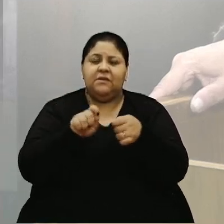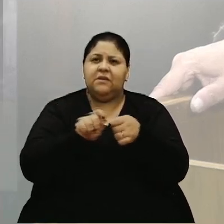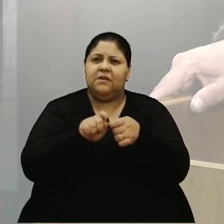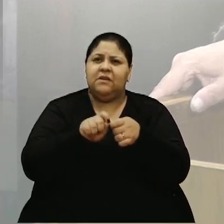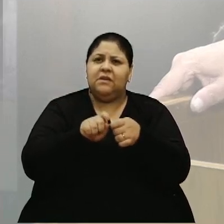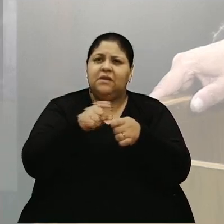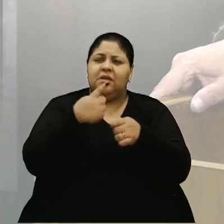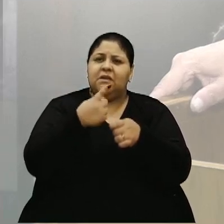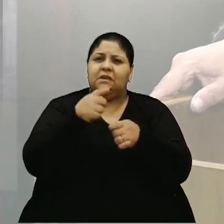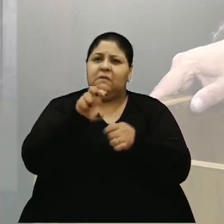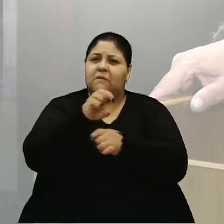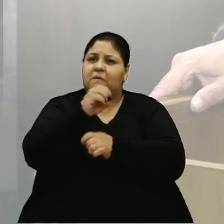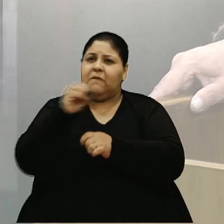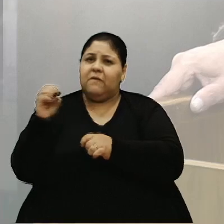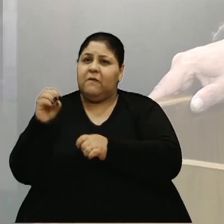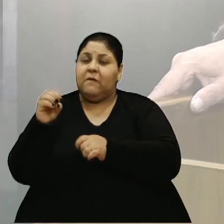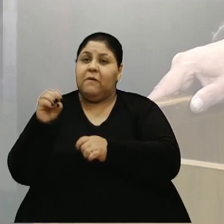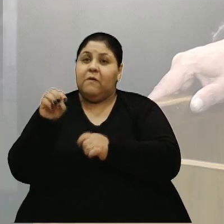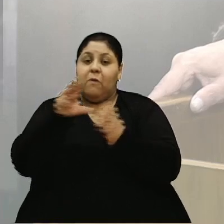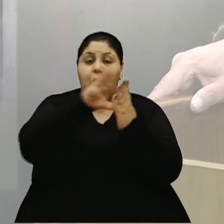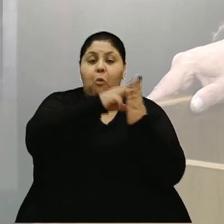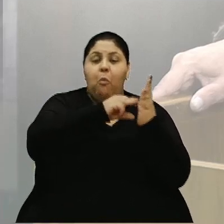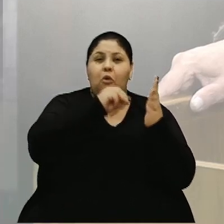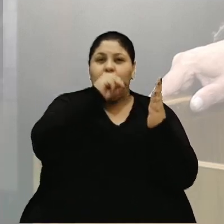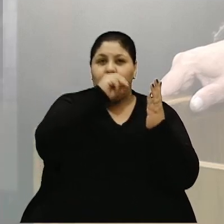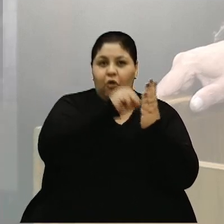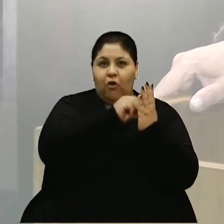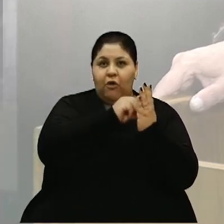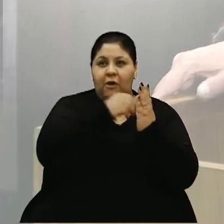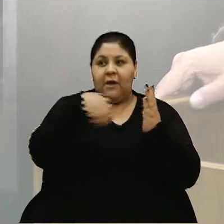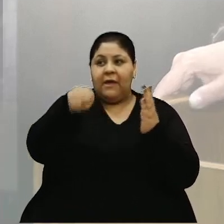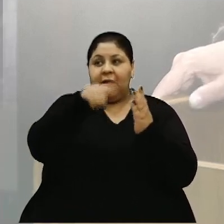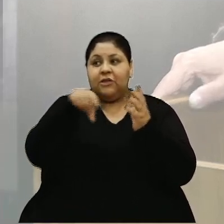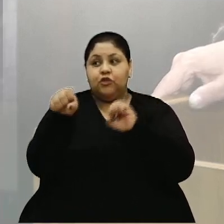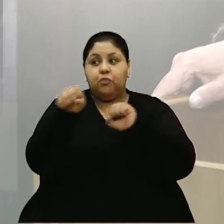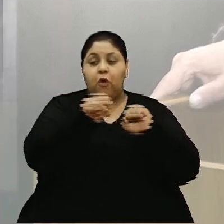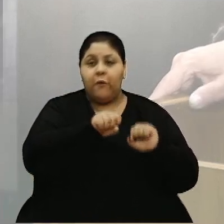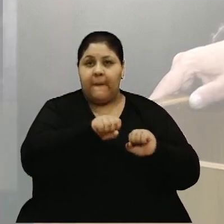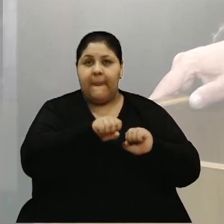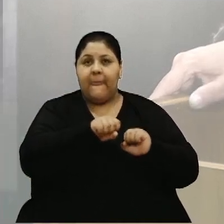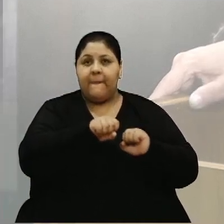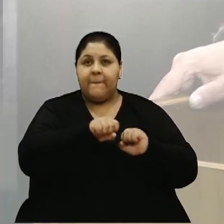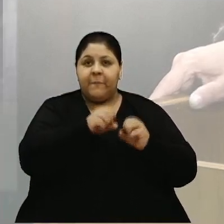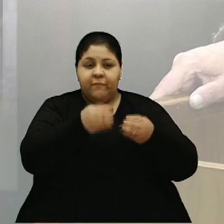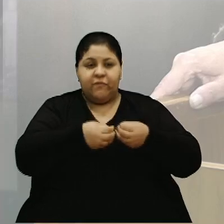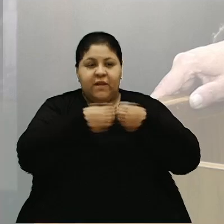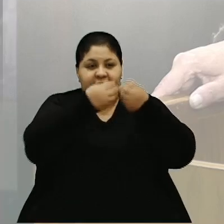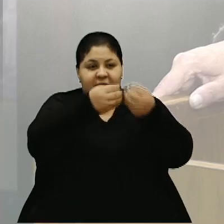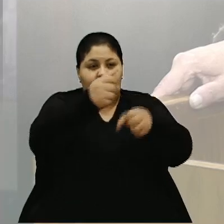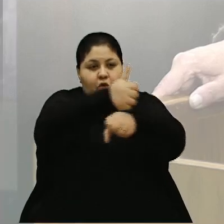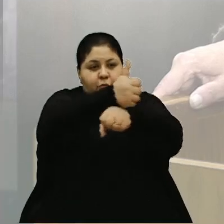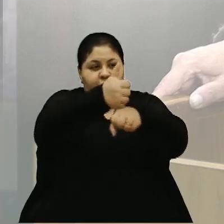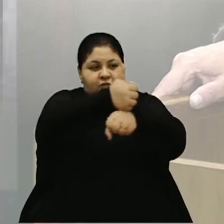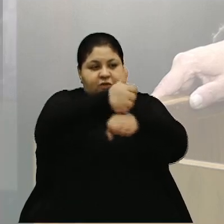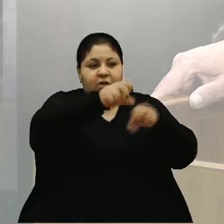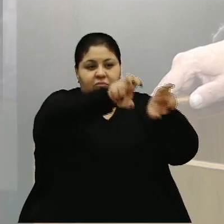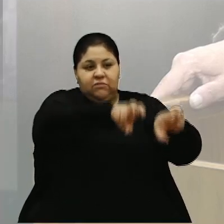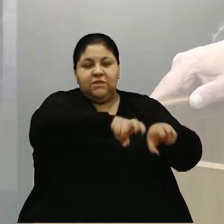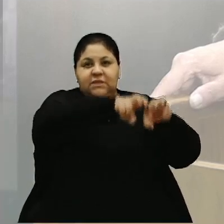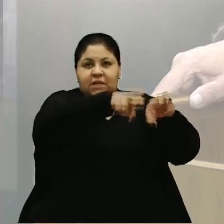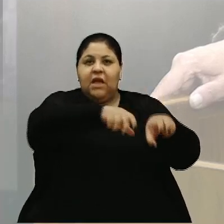de 1.500 exemplares para que a gente possa levar até o agricultor, para que